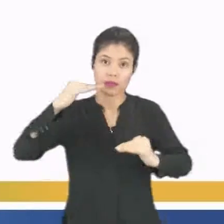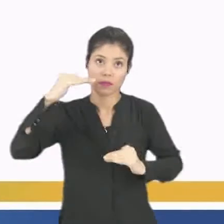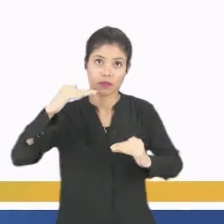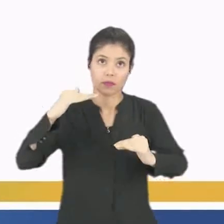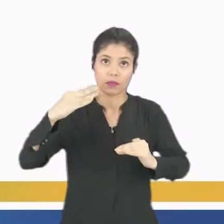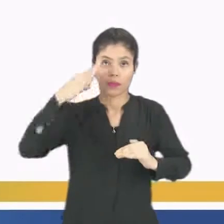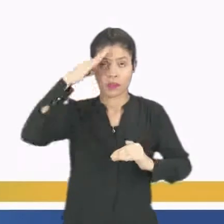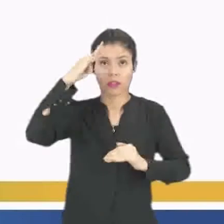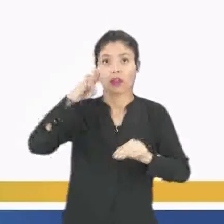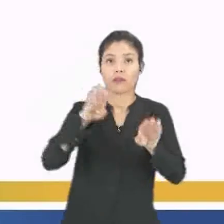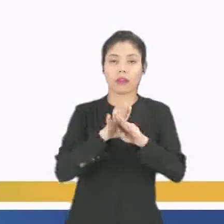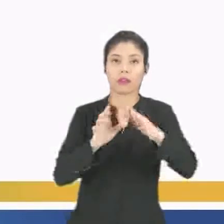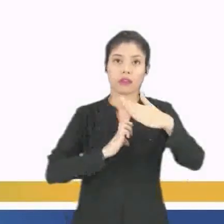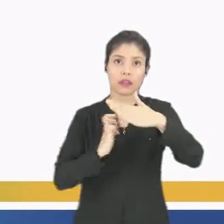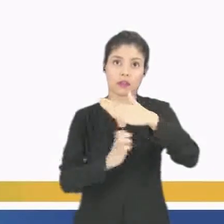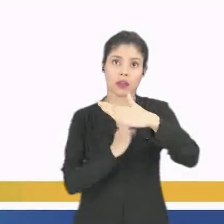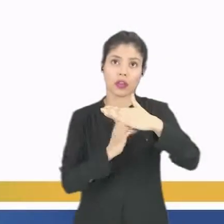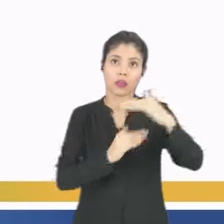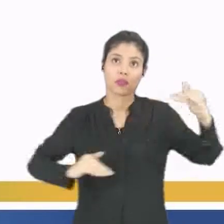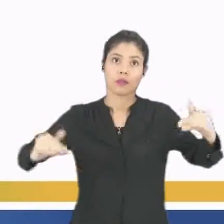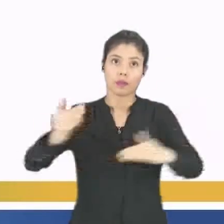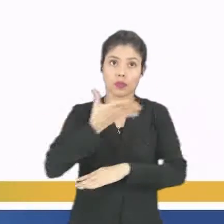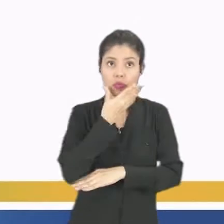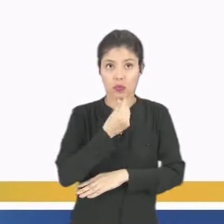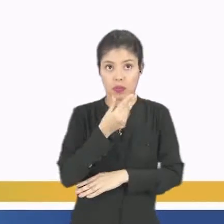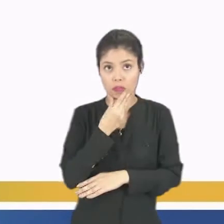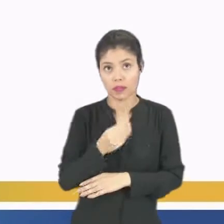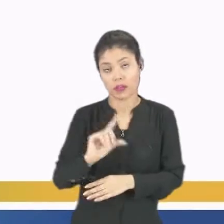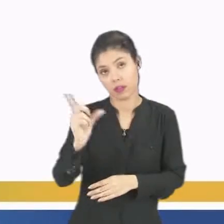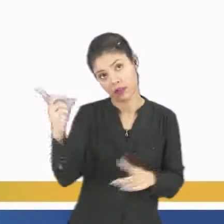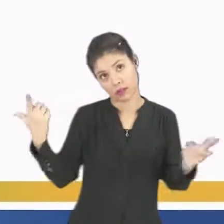superior e chefia nas empresas supera os de homens, que se tornaram